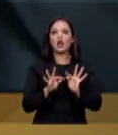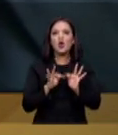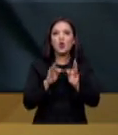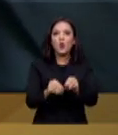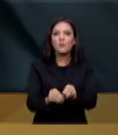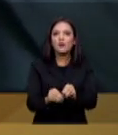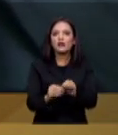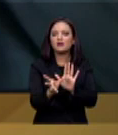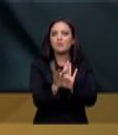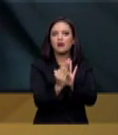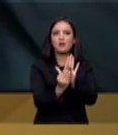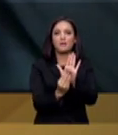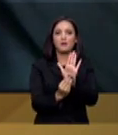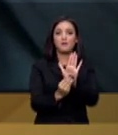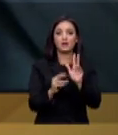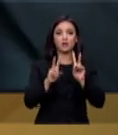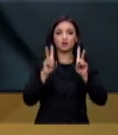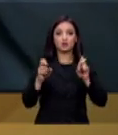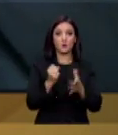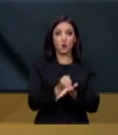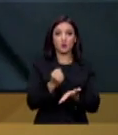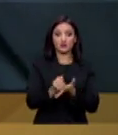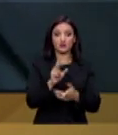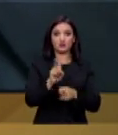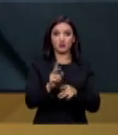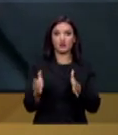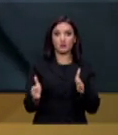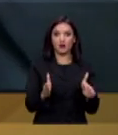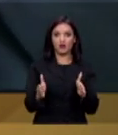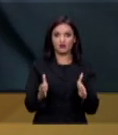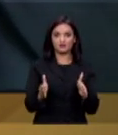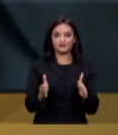uma lei completa sobre contratações temporárias no Estado.